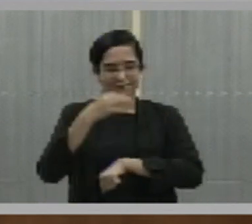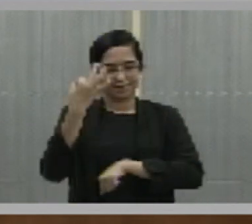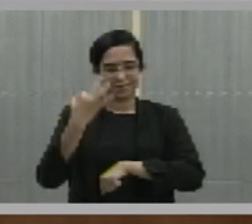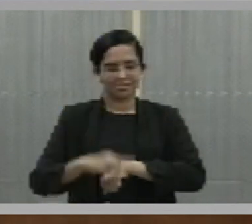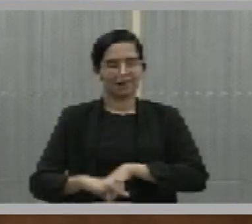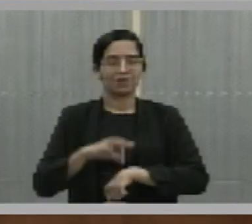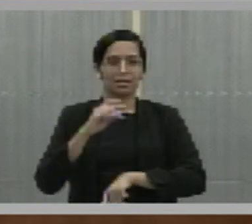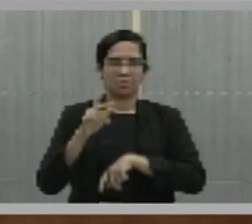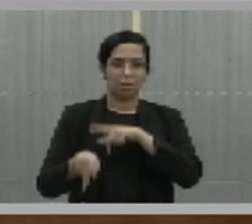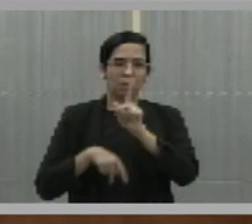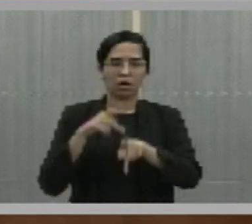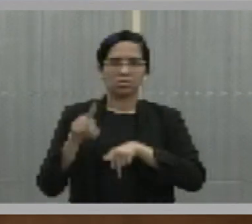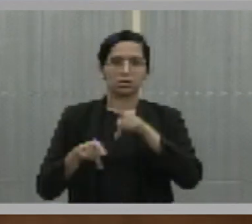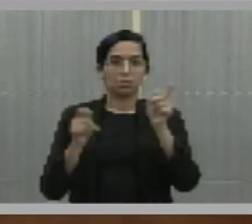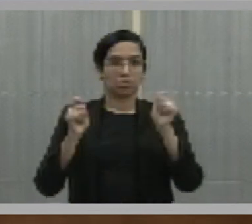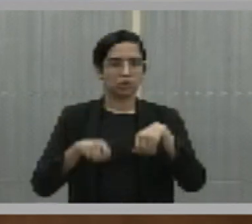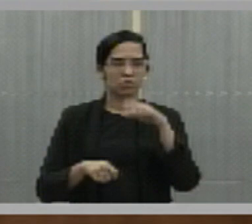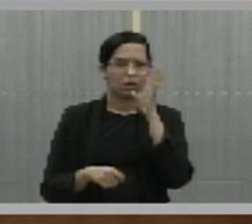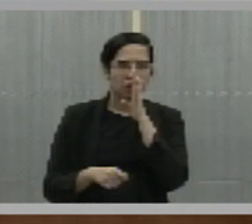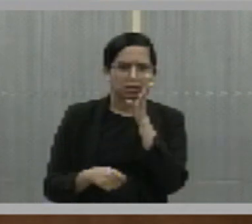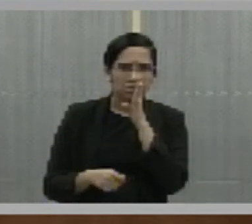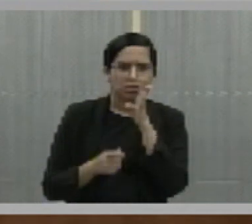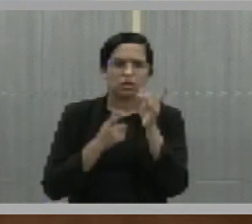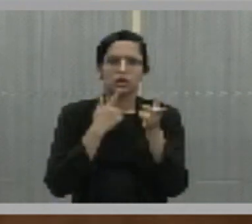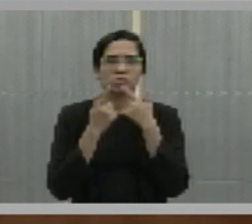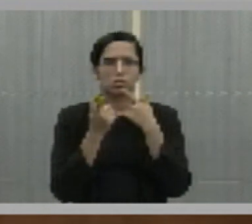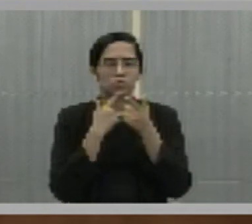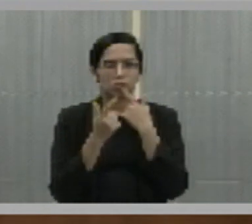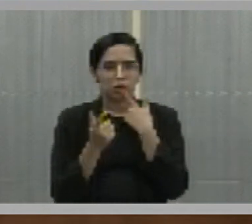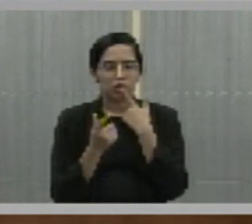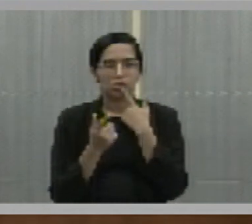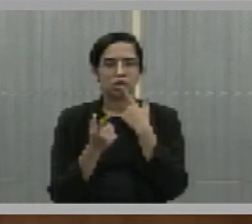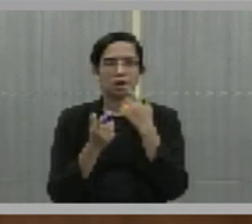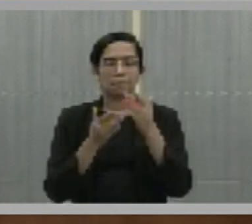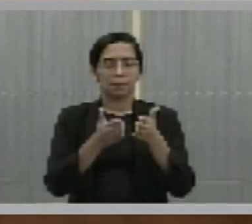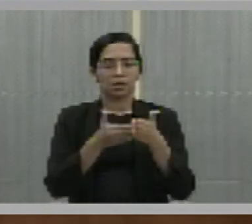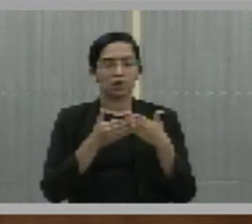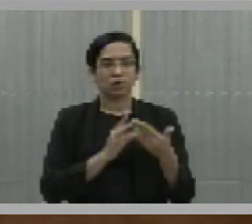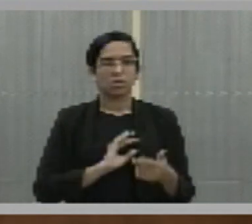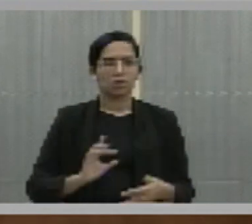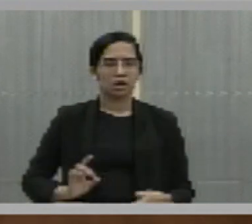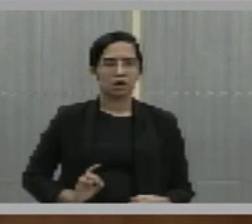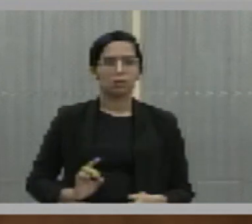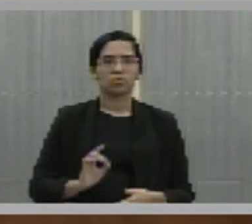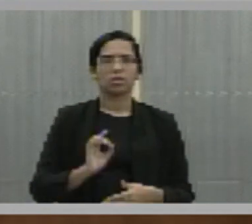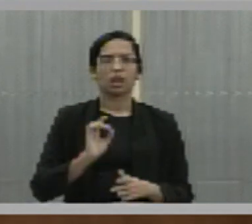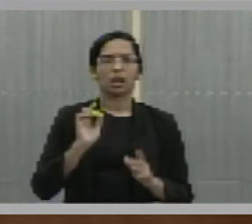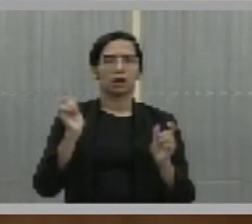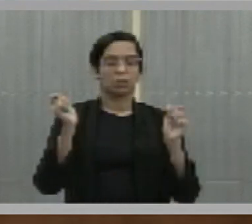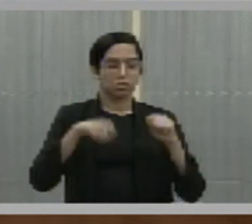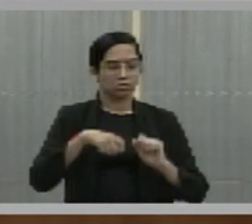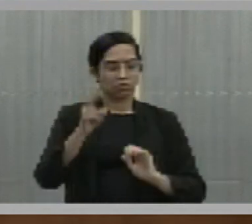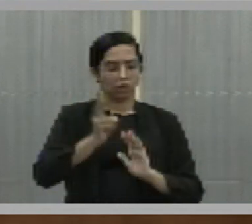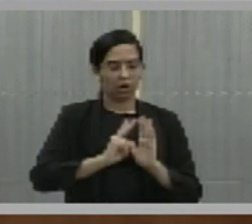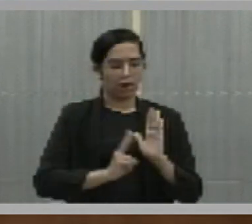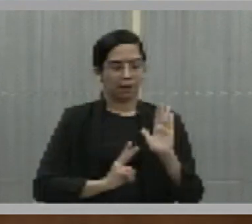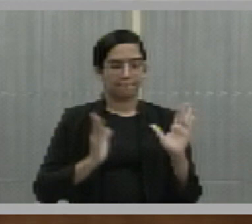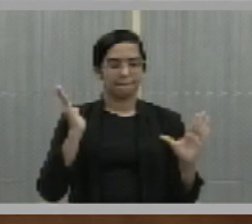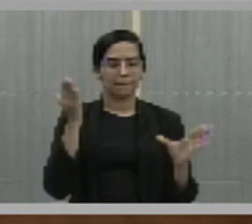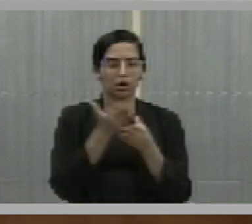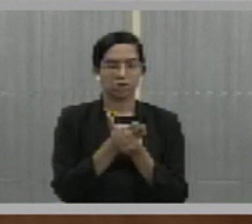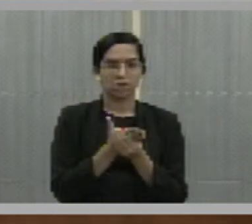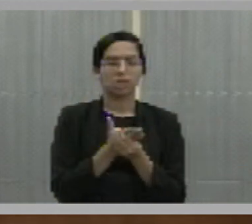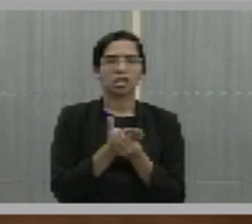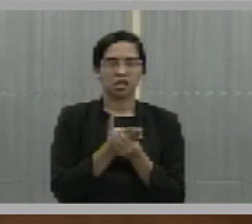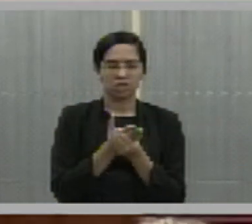vai poder interferir, dialogar, pedir que o deputado peça vista de um processo, caso